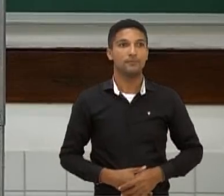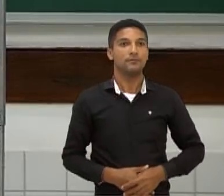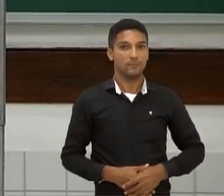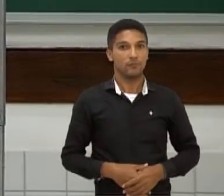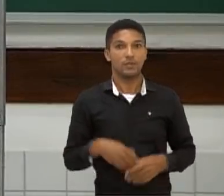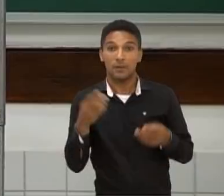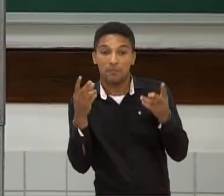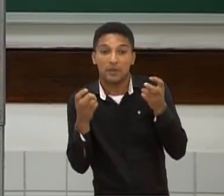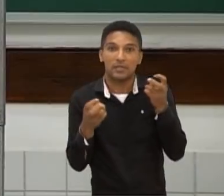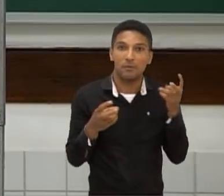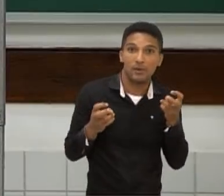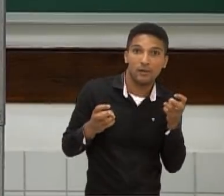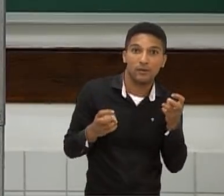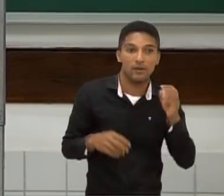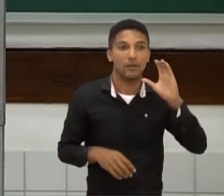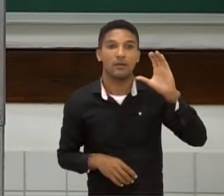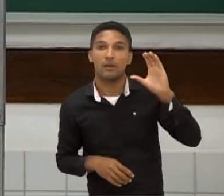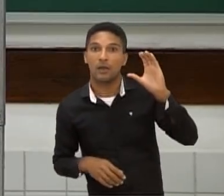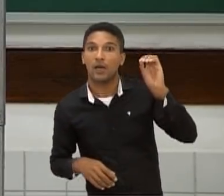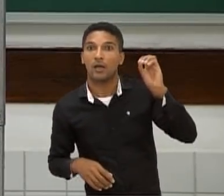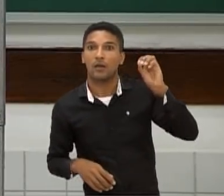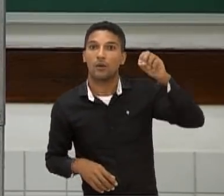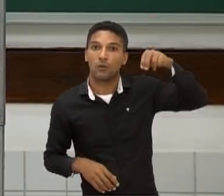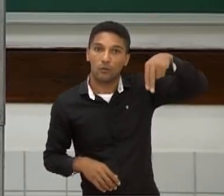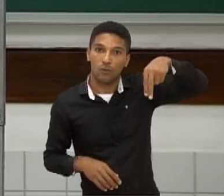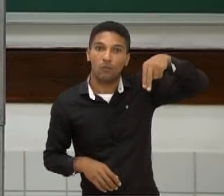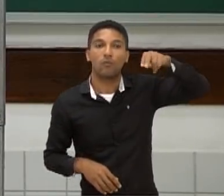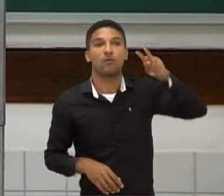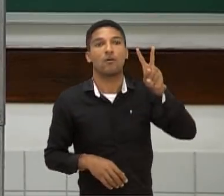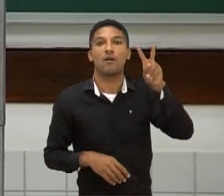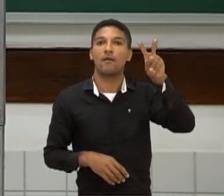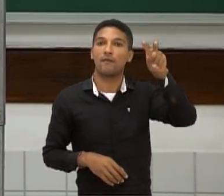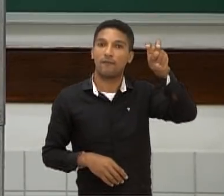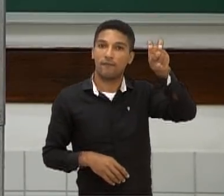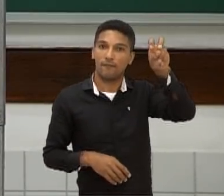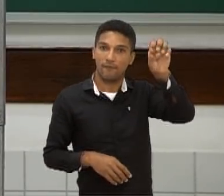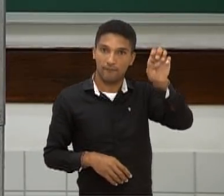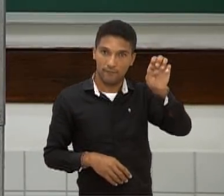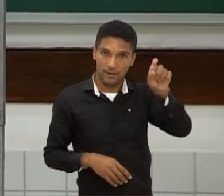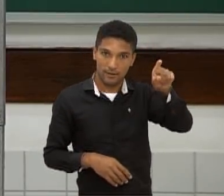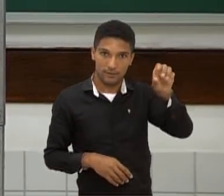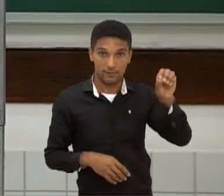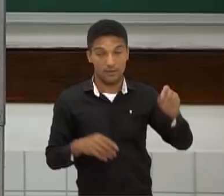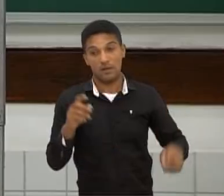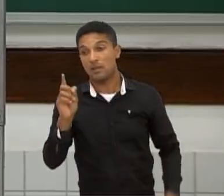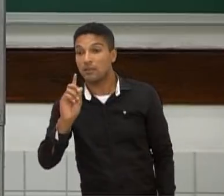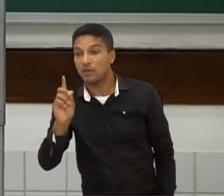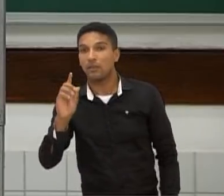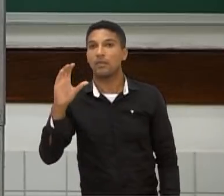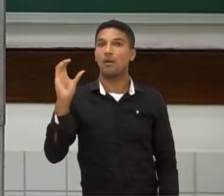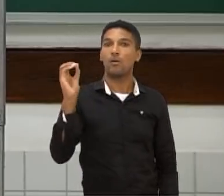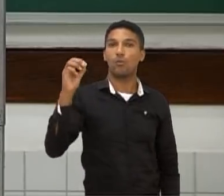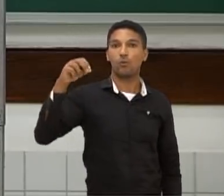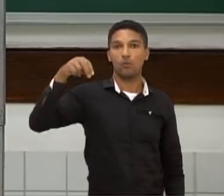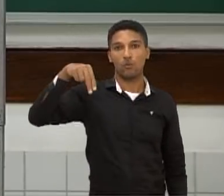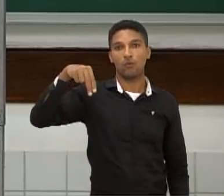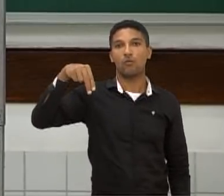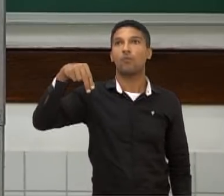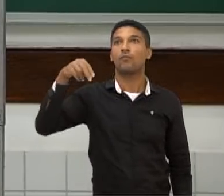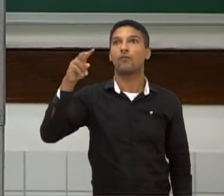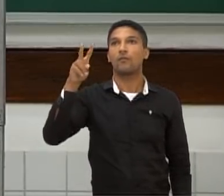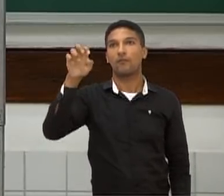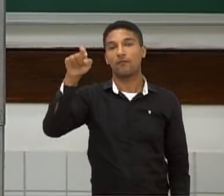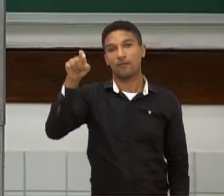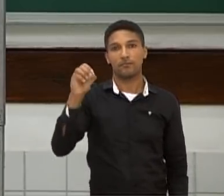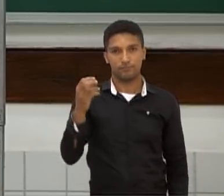forma de vocês identificarem se esse polígono, ele é convexo ou não convexo. Saiu para fora, é não convexo, tá bom? Não